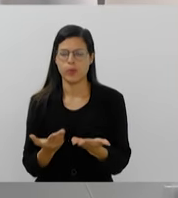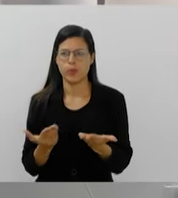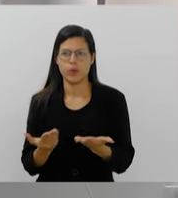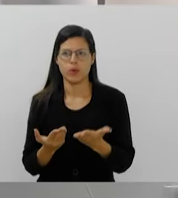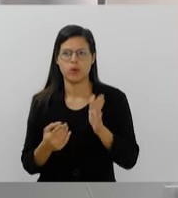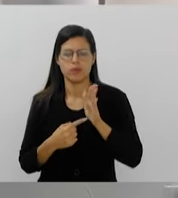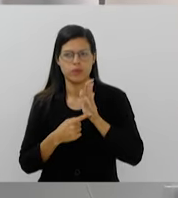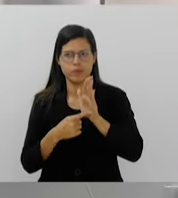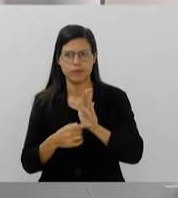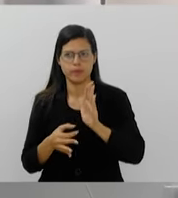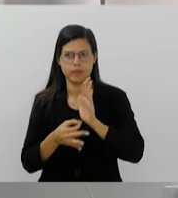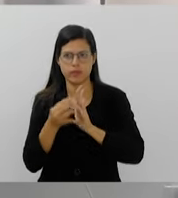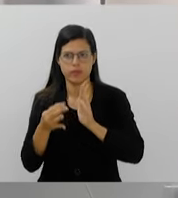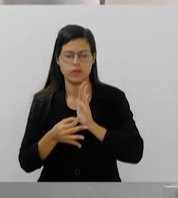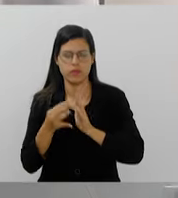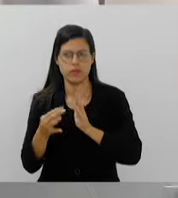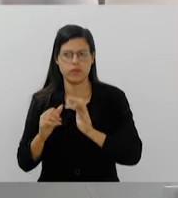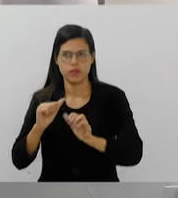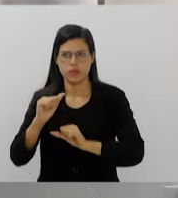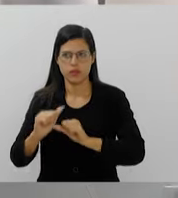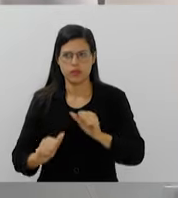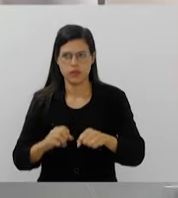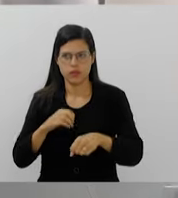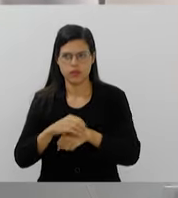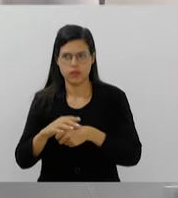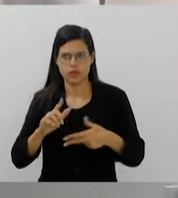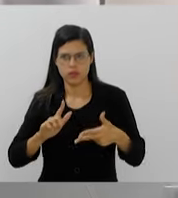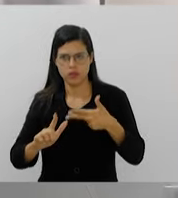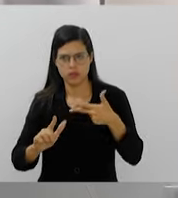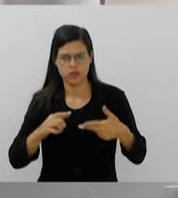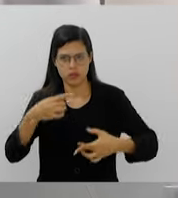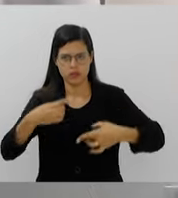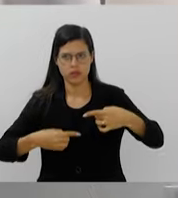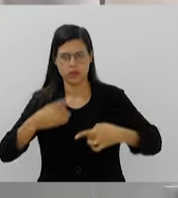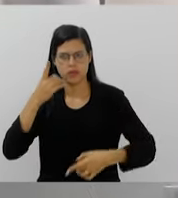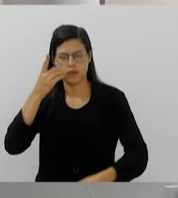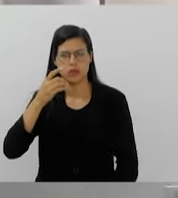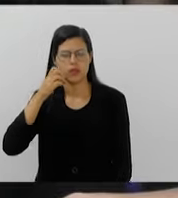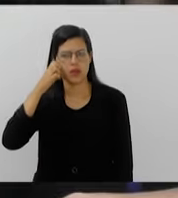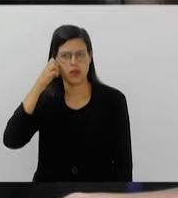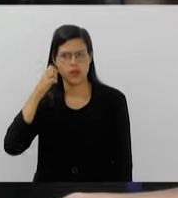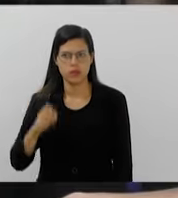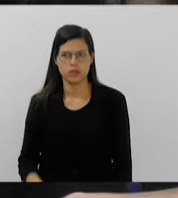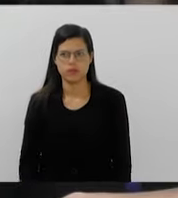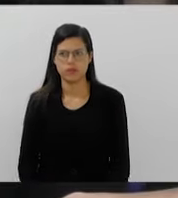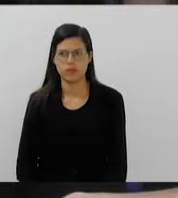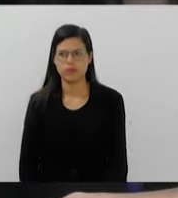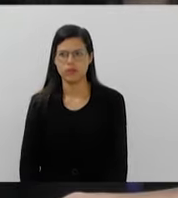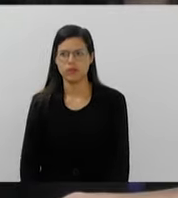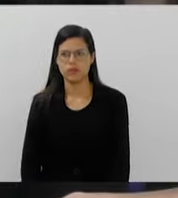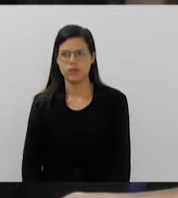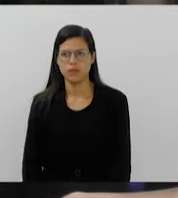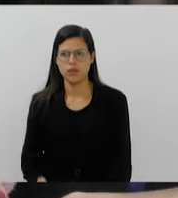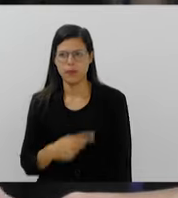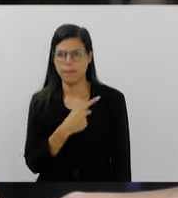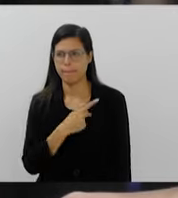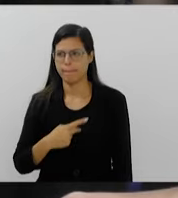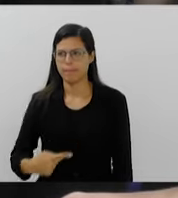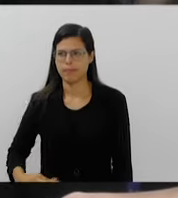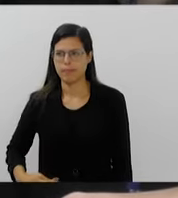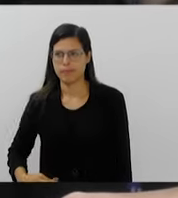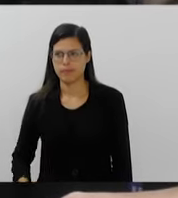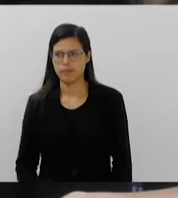o parecer pela inconstitucionalidade, concluindo pela transformação em indicação legislativa para discutir, deputada Érica. Presidente, demais